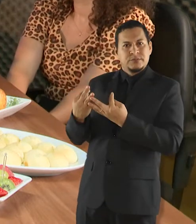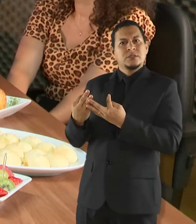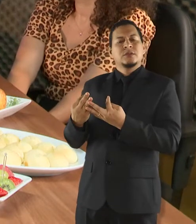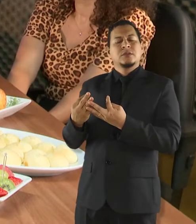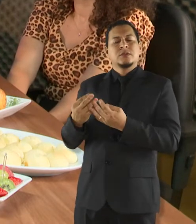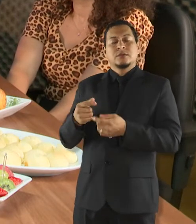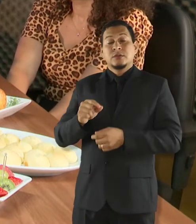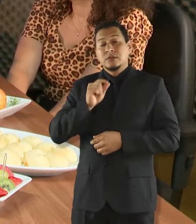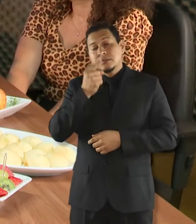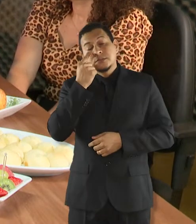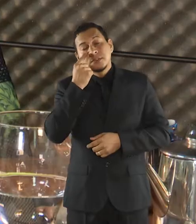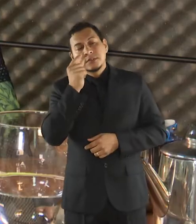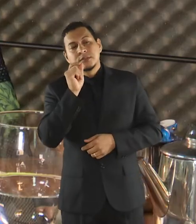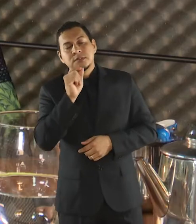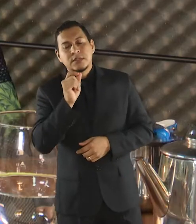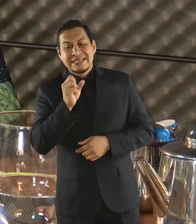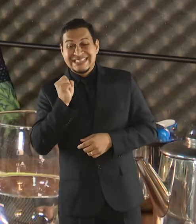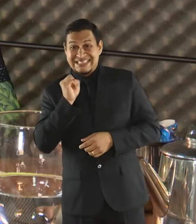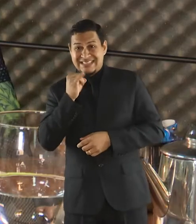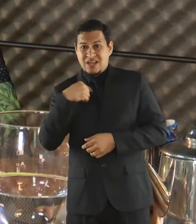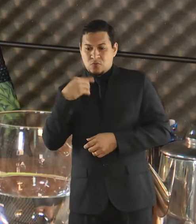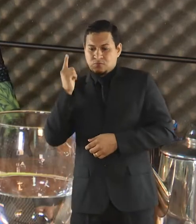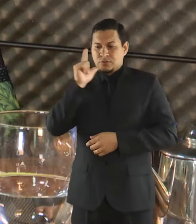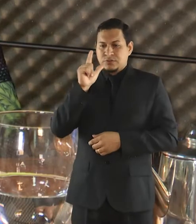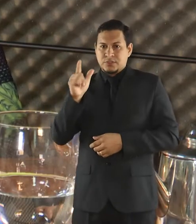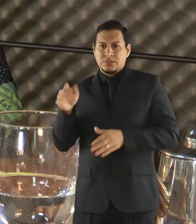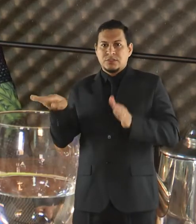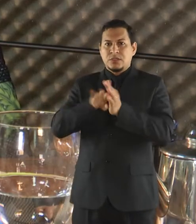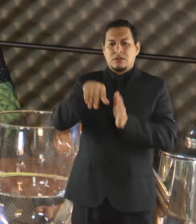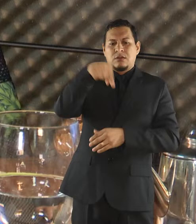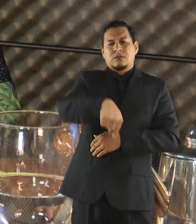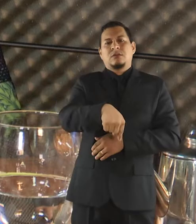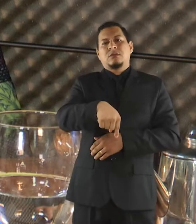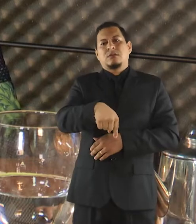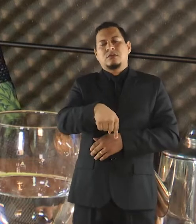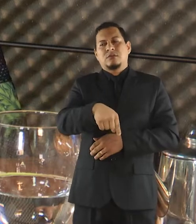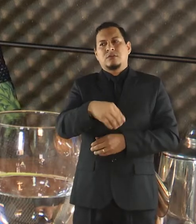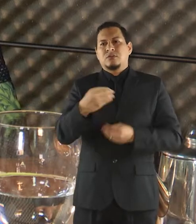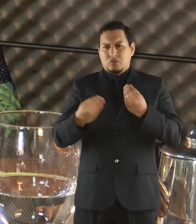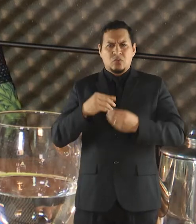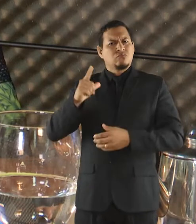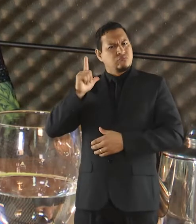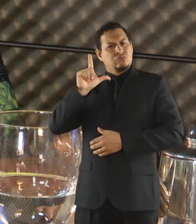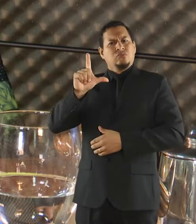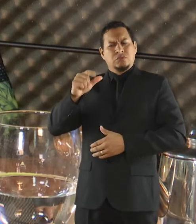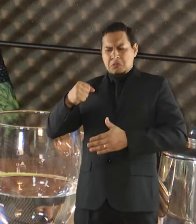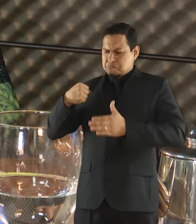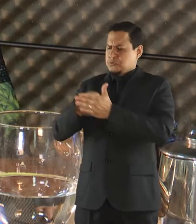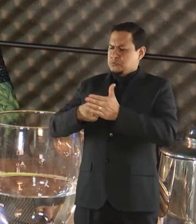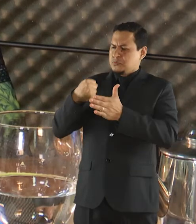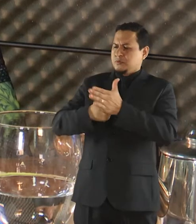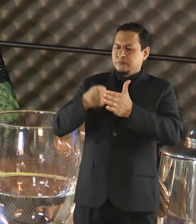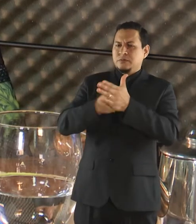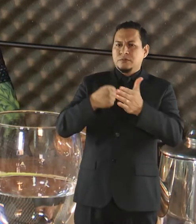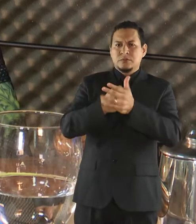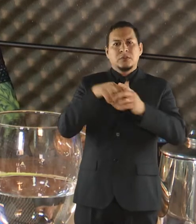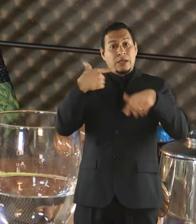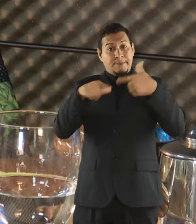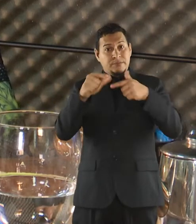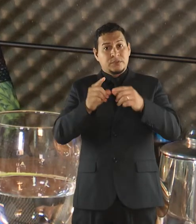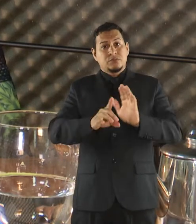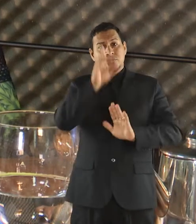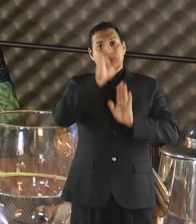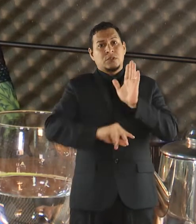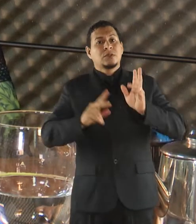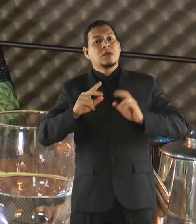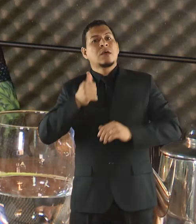interessante que se eu cheguei nessa posição de luta, de alguém que está ali trabalhando pelo direito das